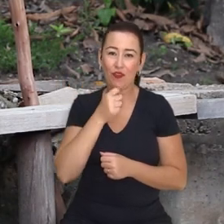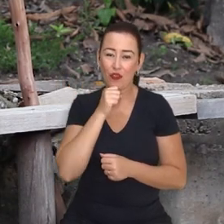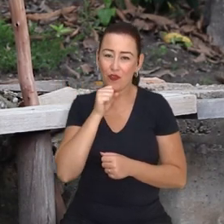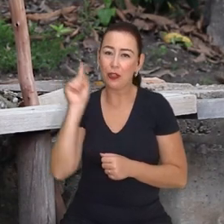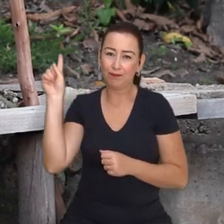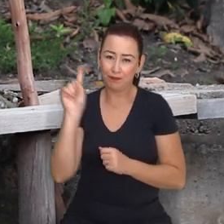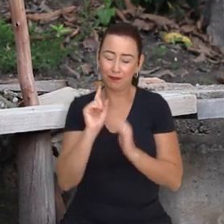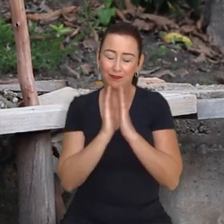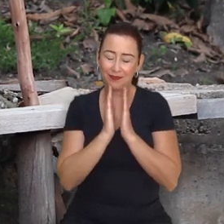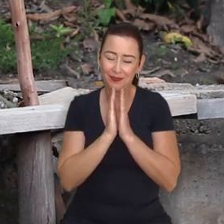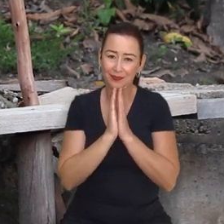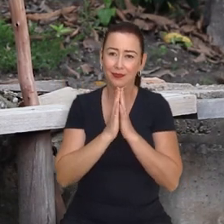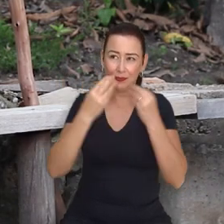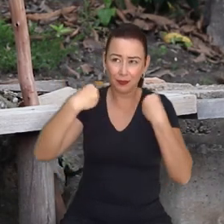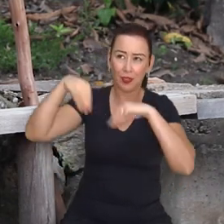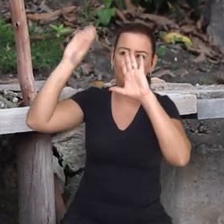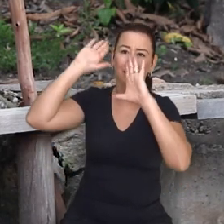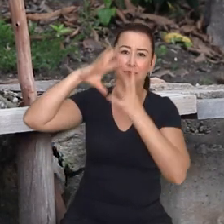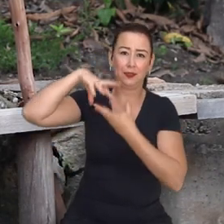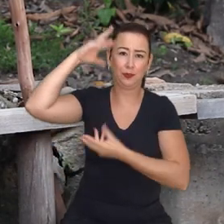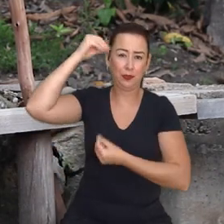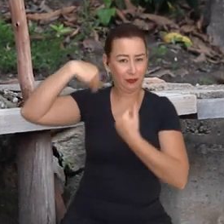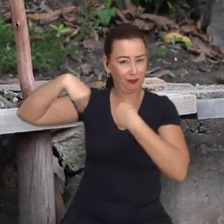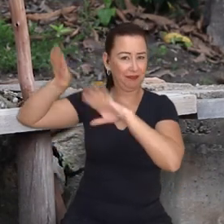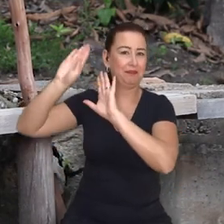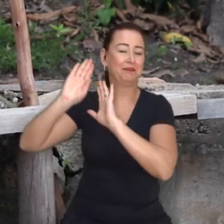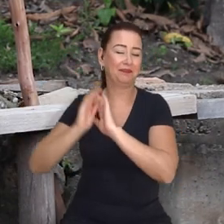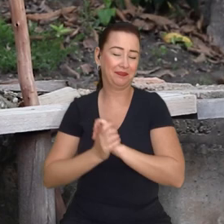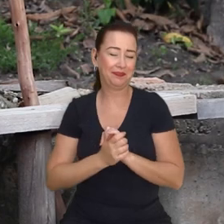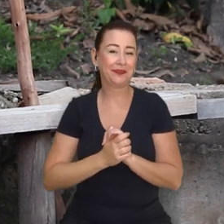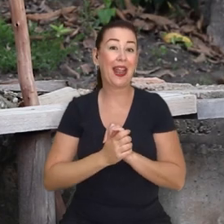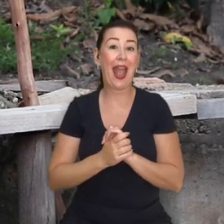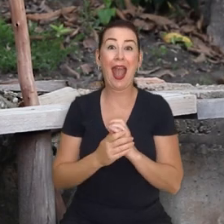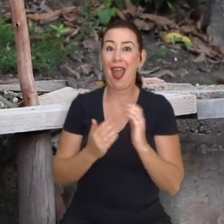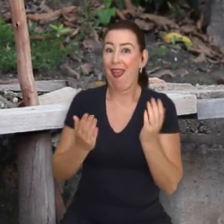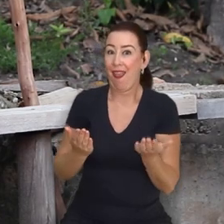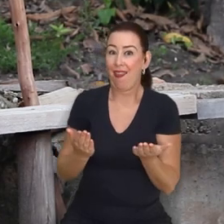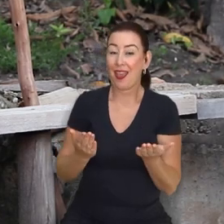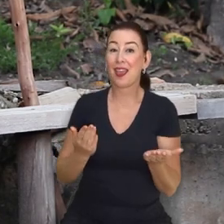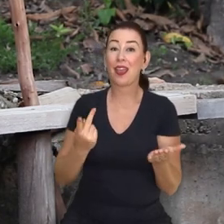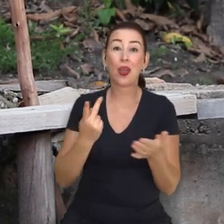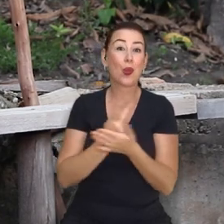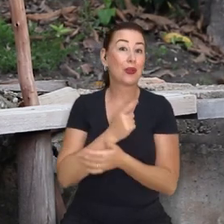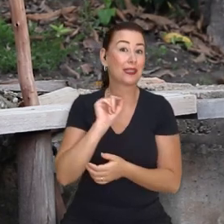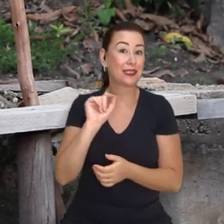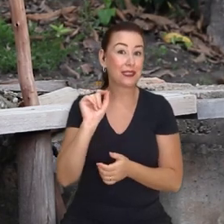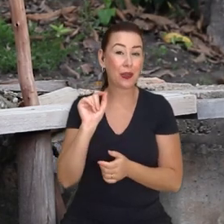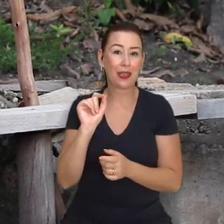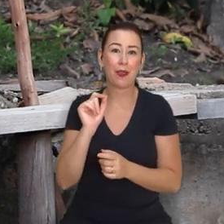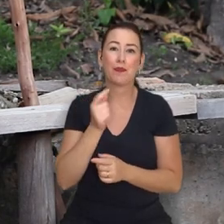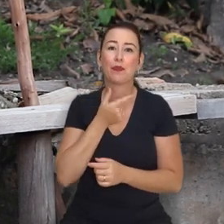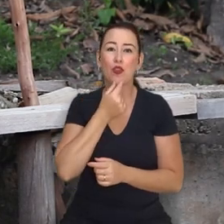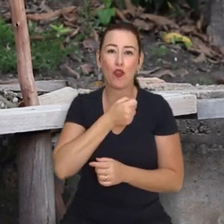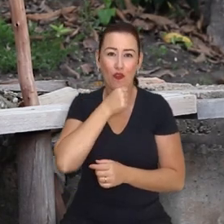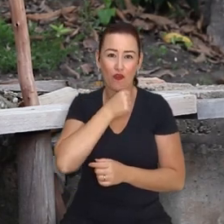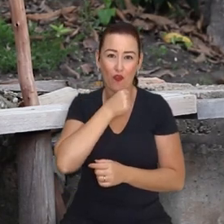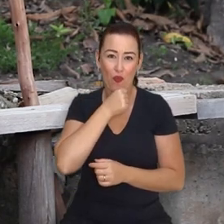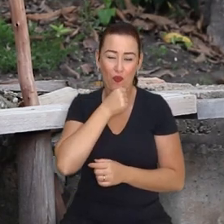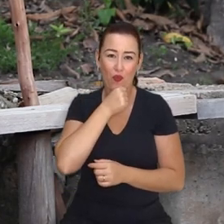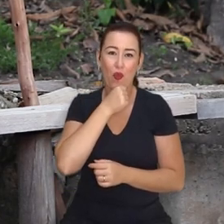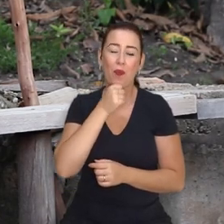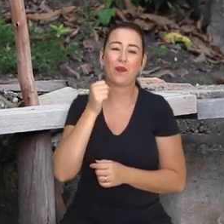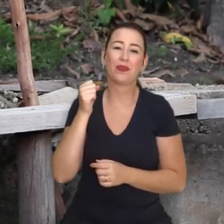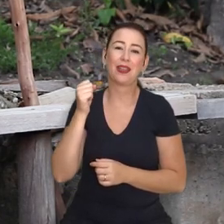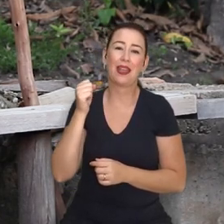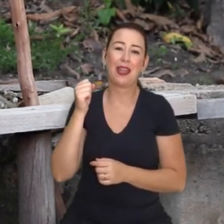para fazer a oração para tirar esse bicho de lá. Aí tudo quanto é palavra que meu avô